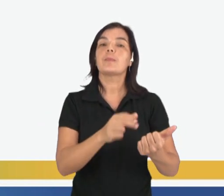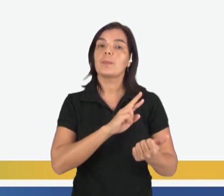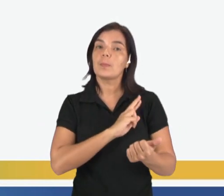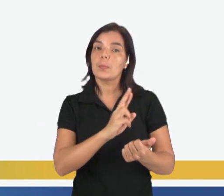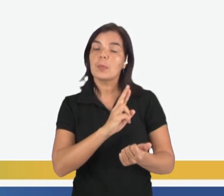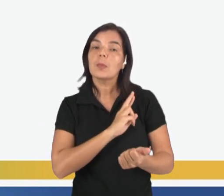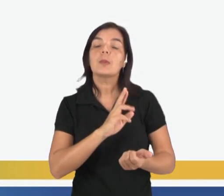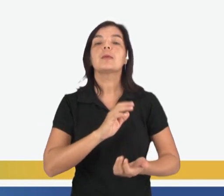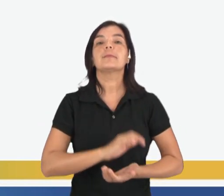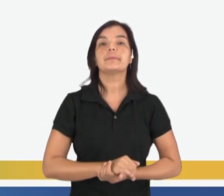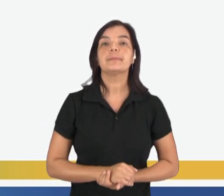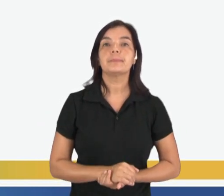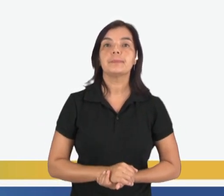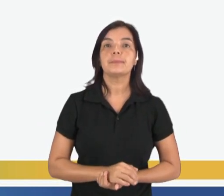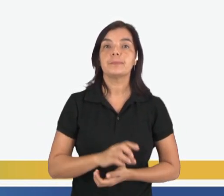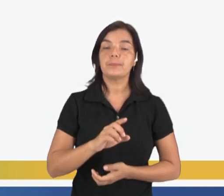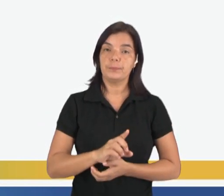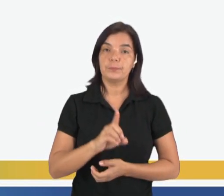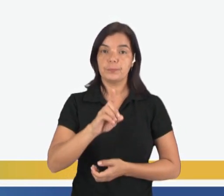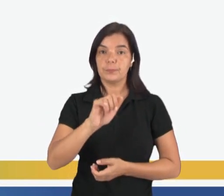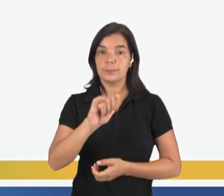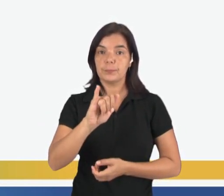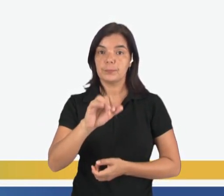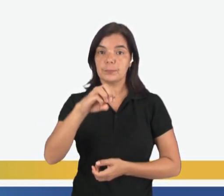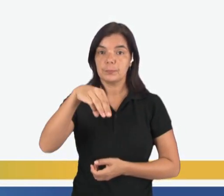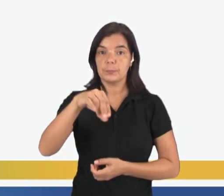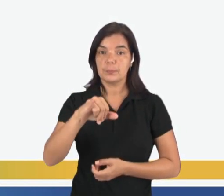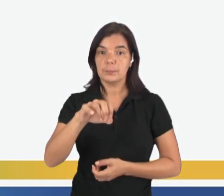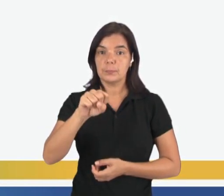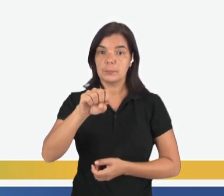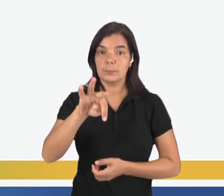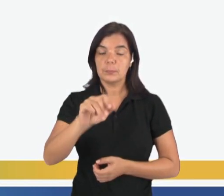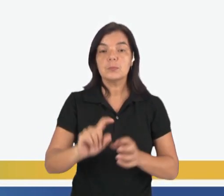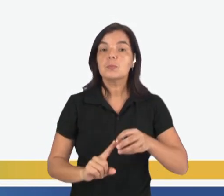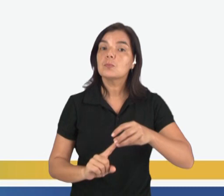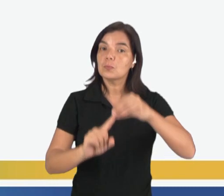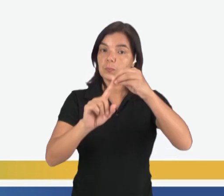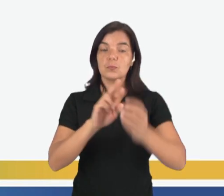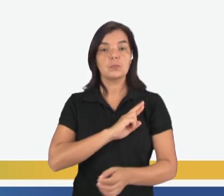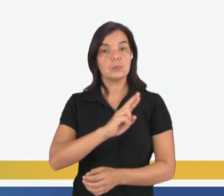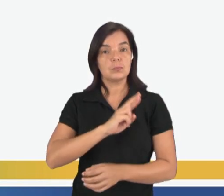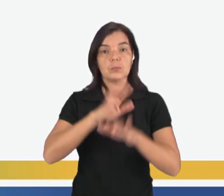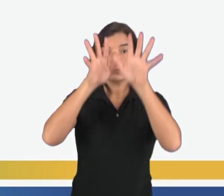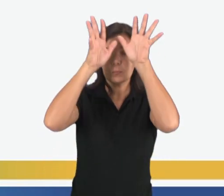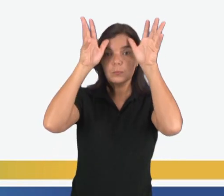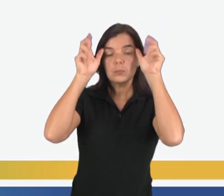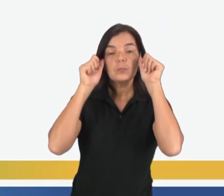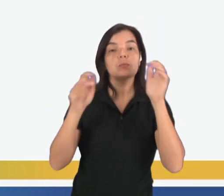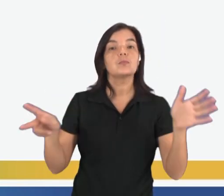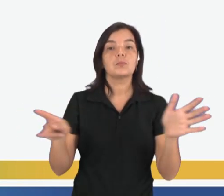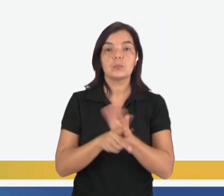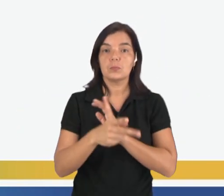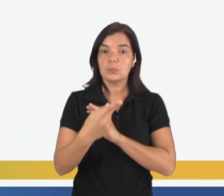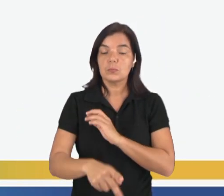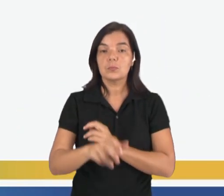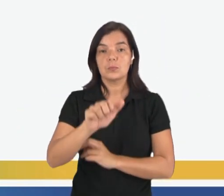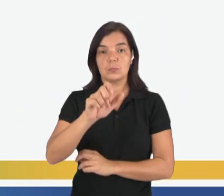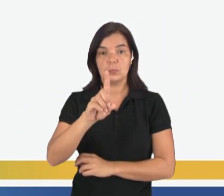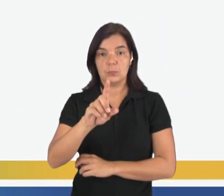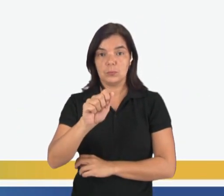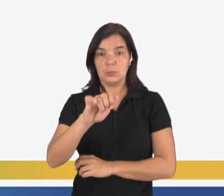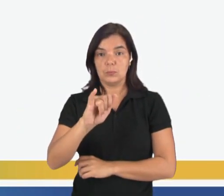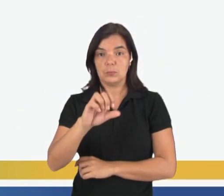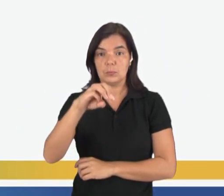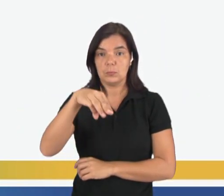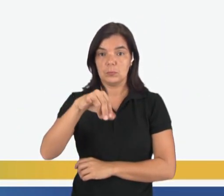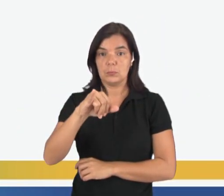religião daimista. No caso, a única religião aqui que nós temos do Acre, né, oficial do Acre, é